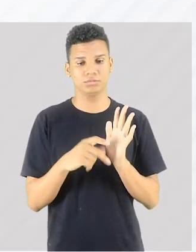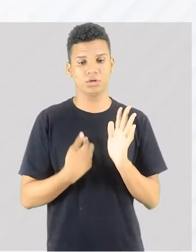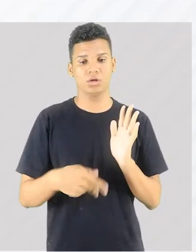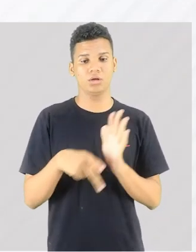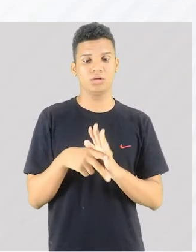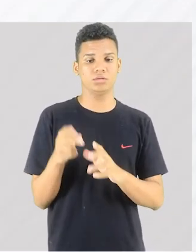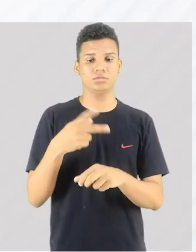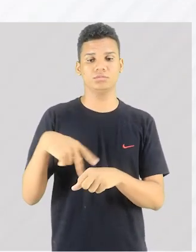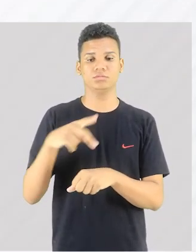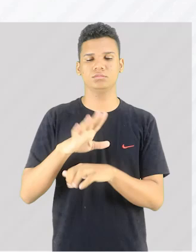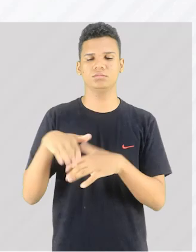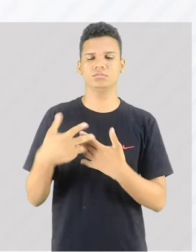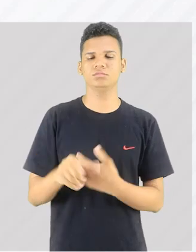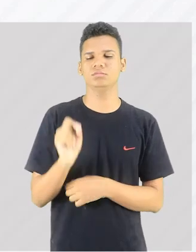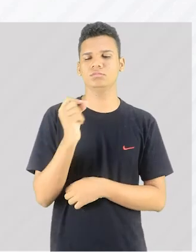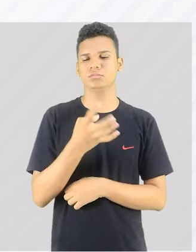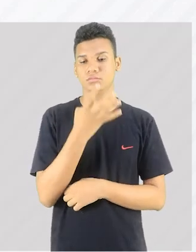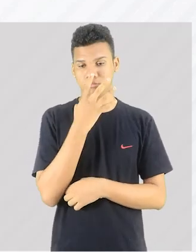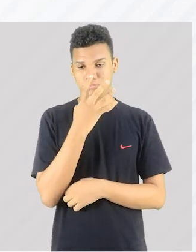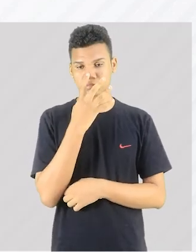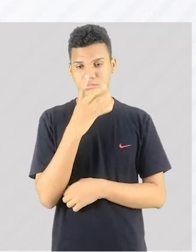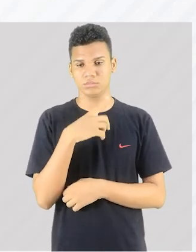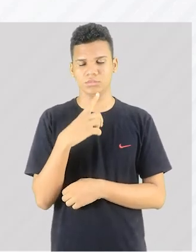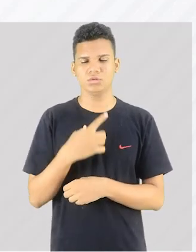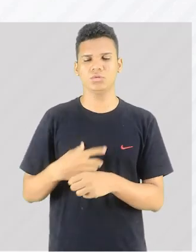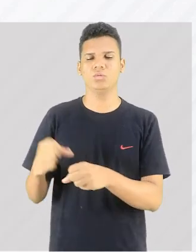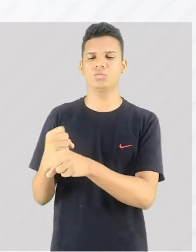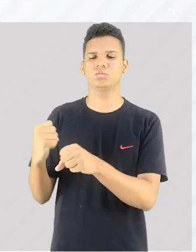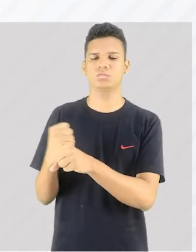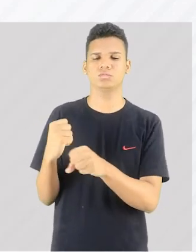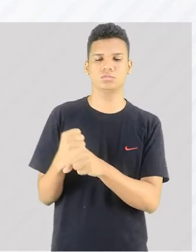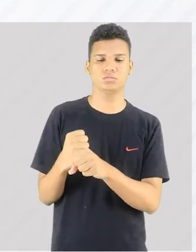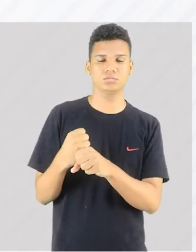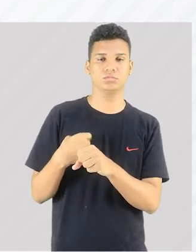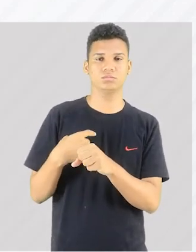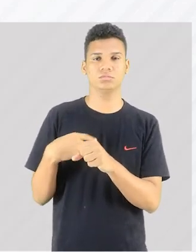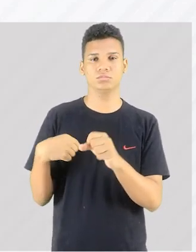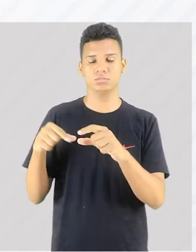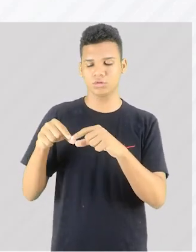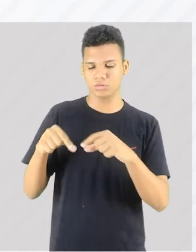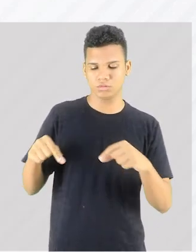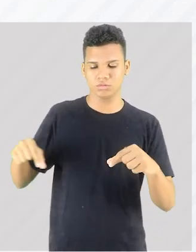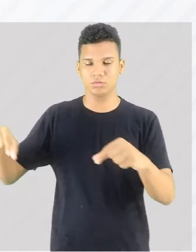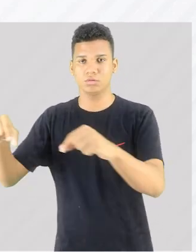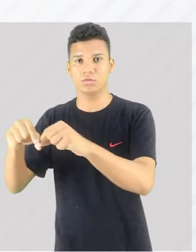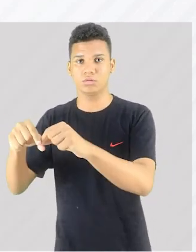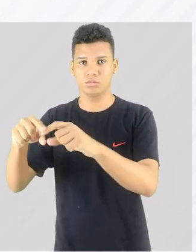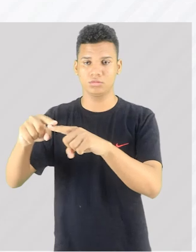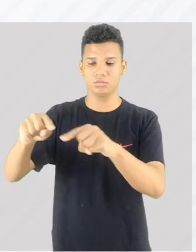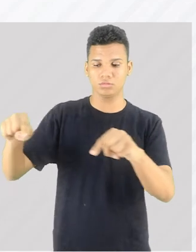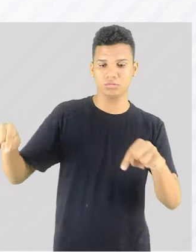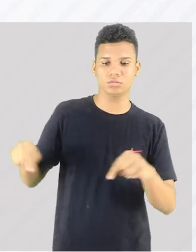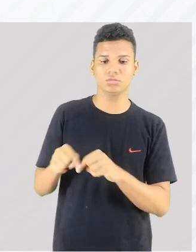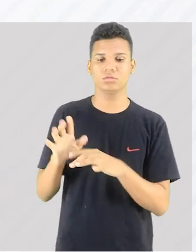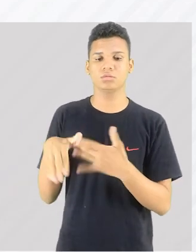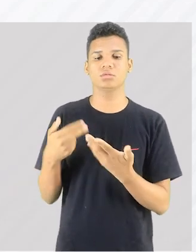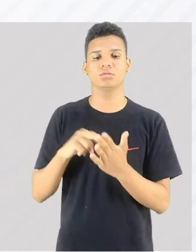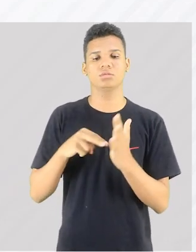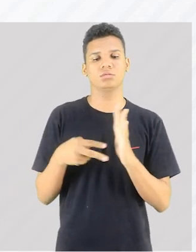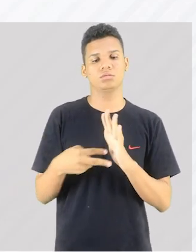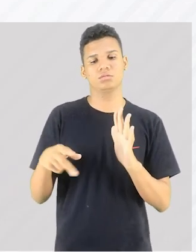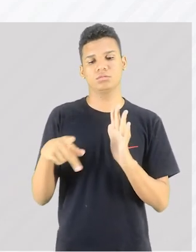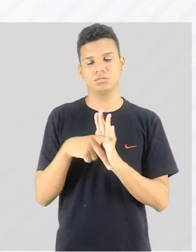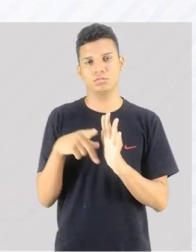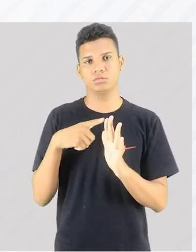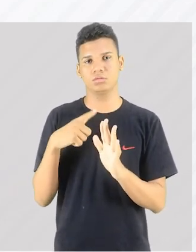praça está prevista a construção de um canteiro circular esse canteiro será constituído de uma